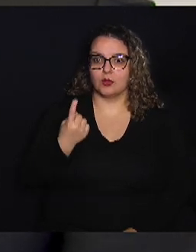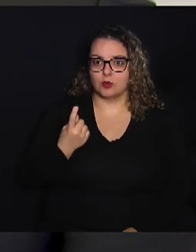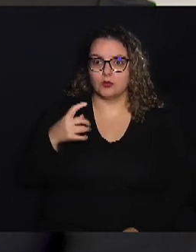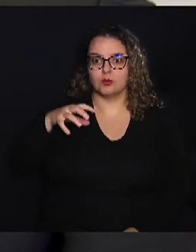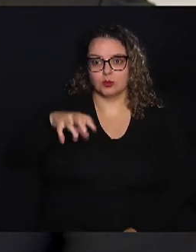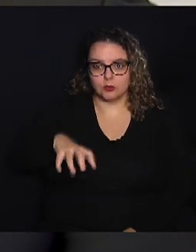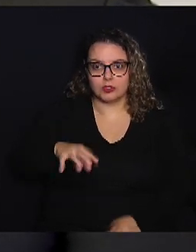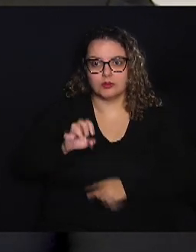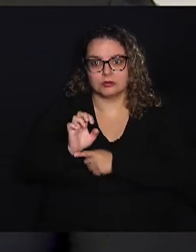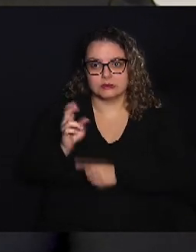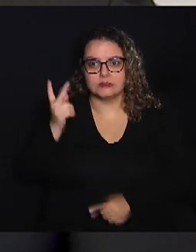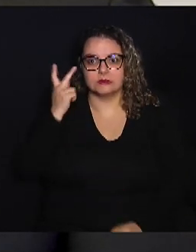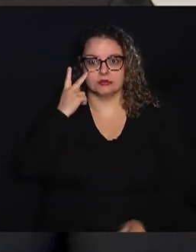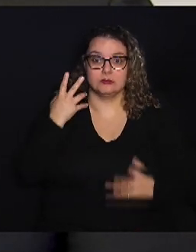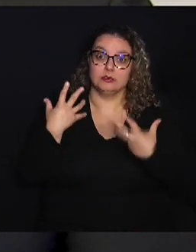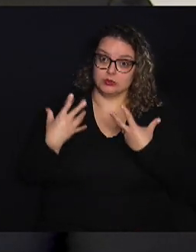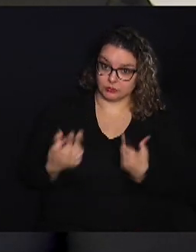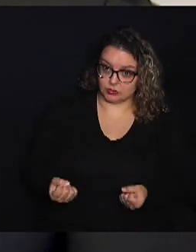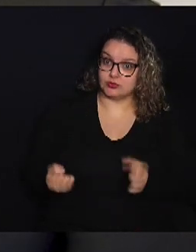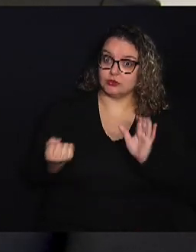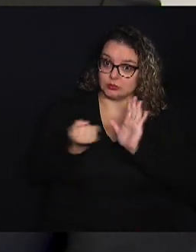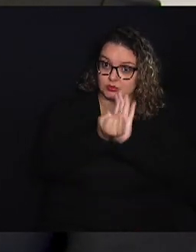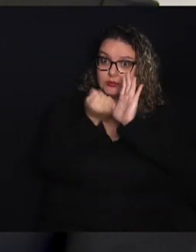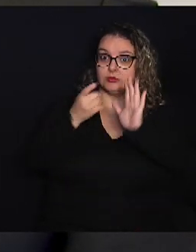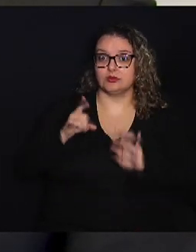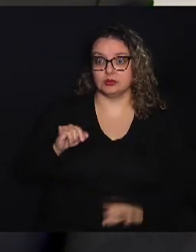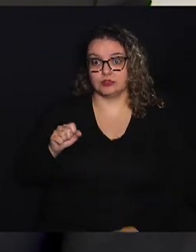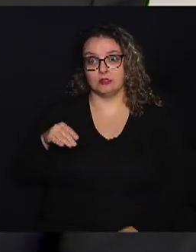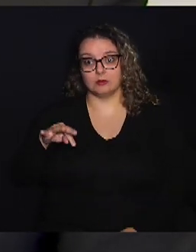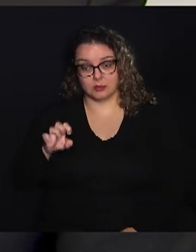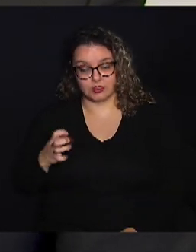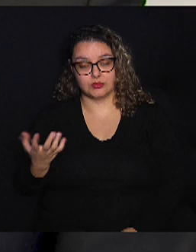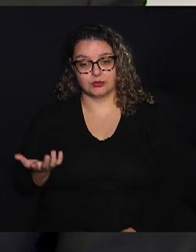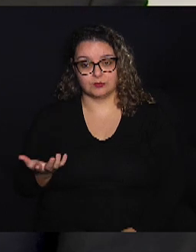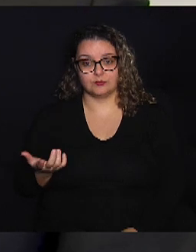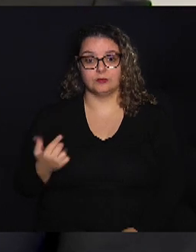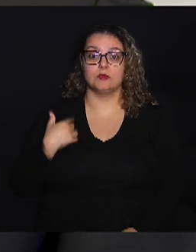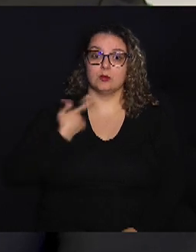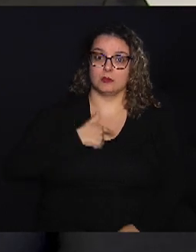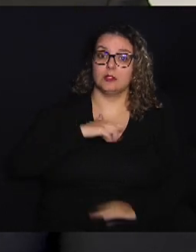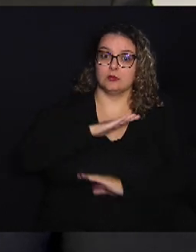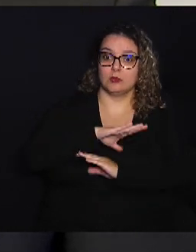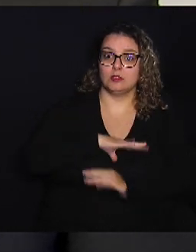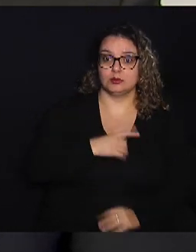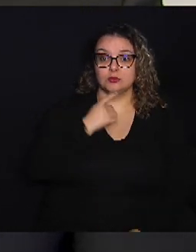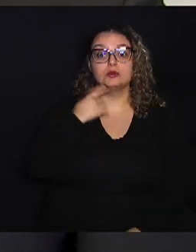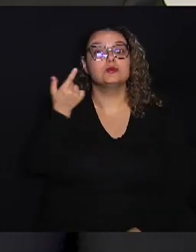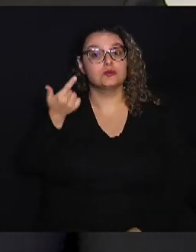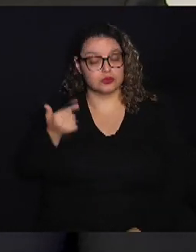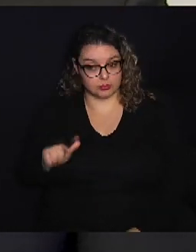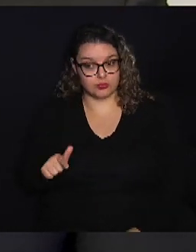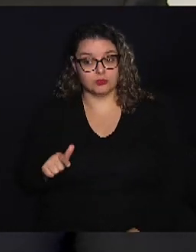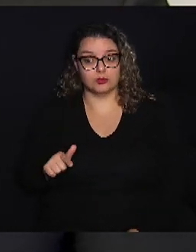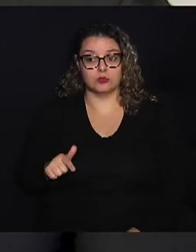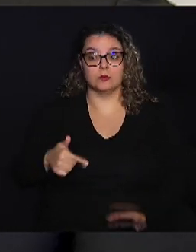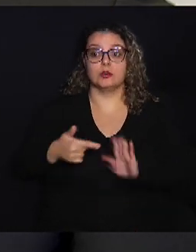estado de São Paulo a receber o selo diamante. Então, para a Câmara Municipal de Campinas, mais uma vez, se apresenta